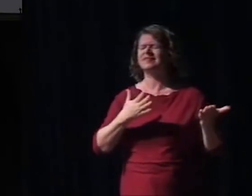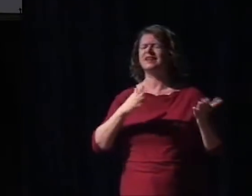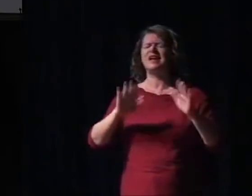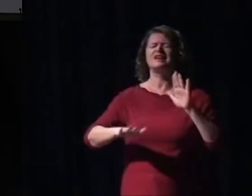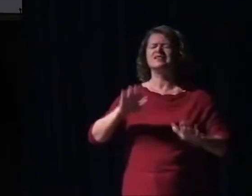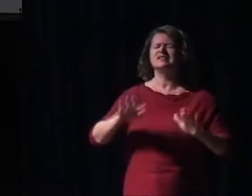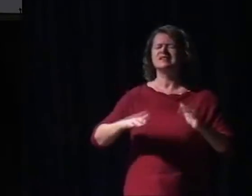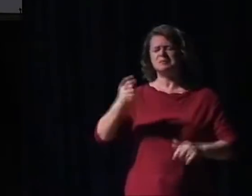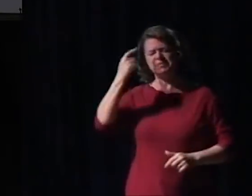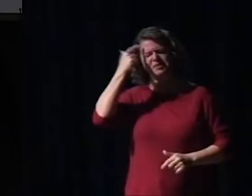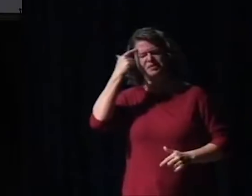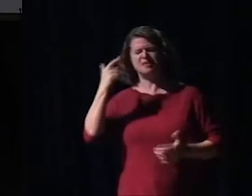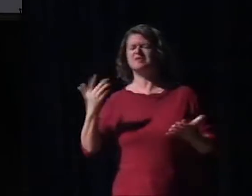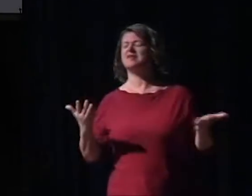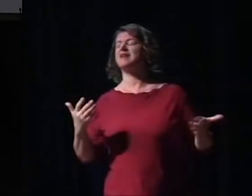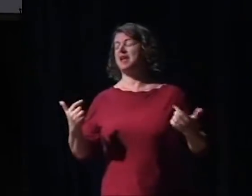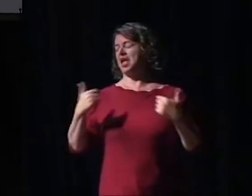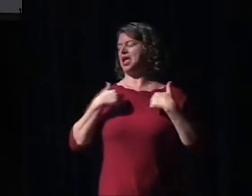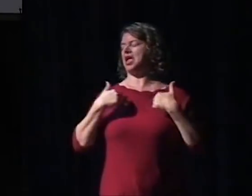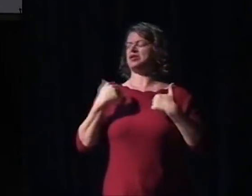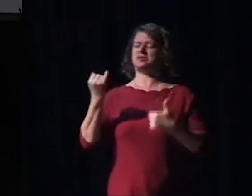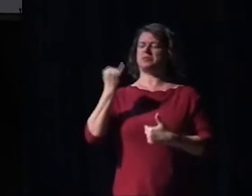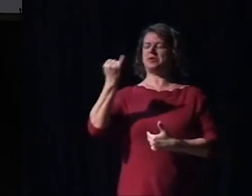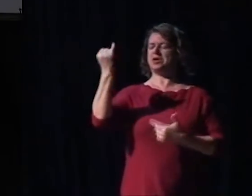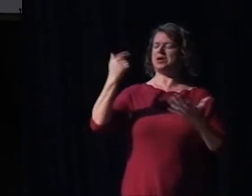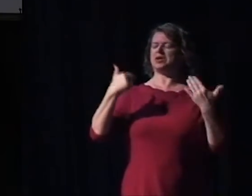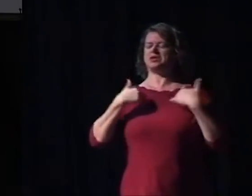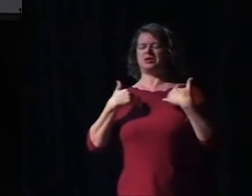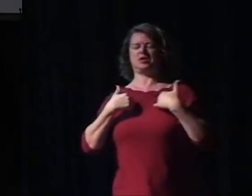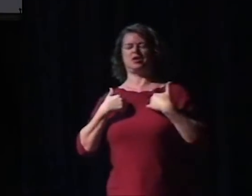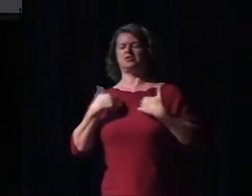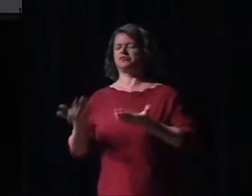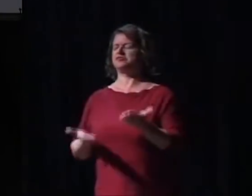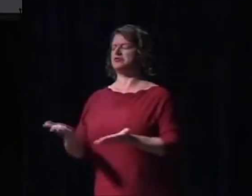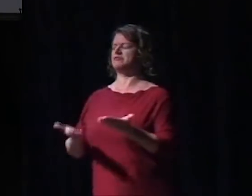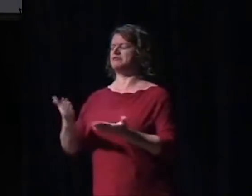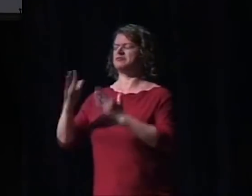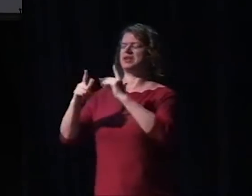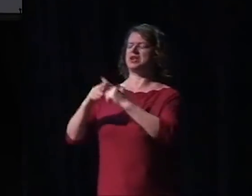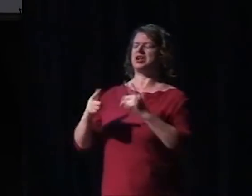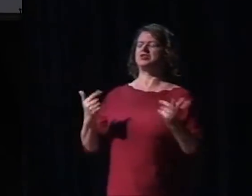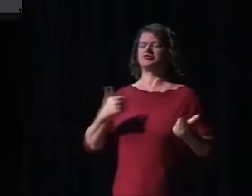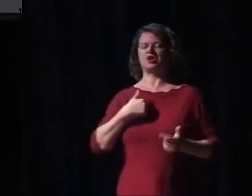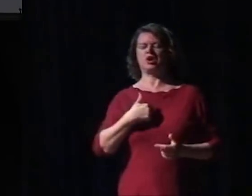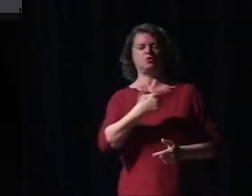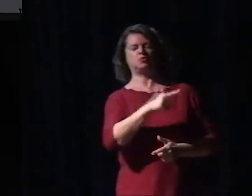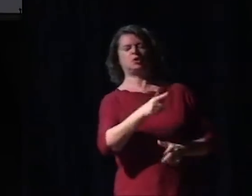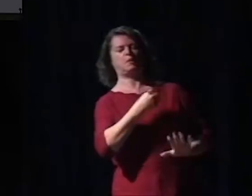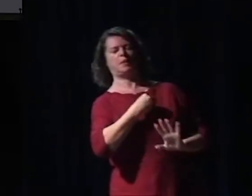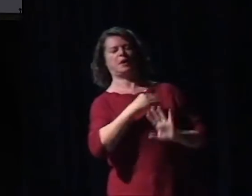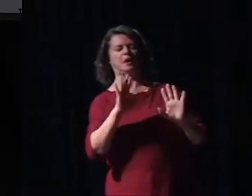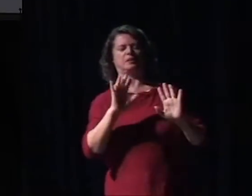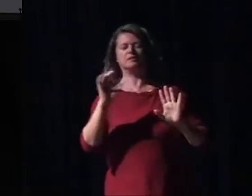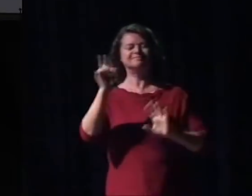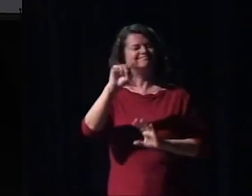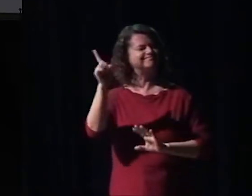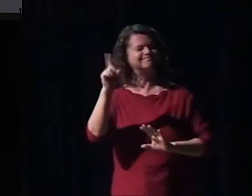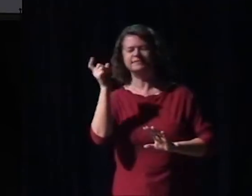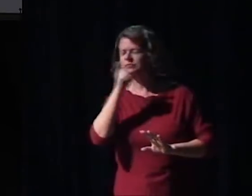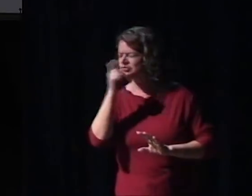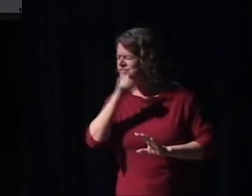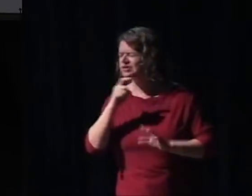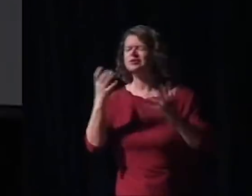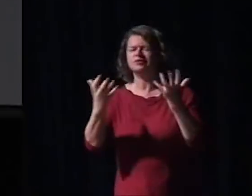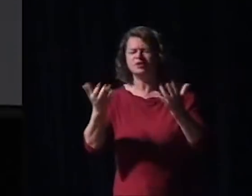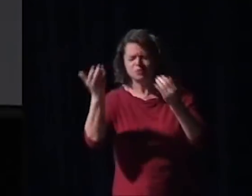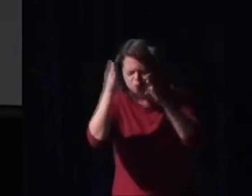ministerial é um antídoto contra o pecado, porque isso é mentira. Queremos nos humilhar hoje,